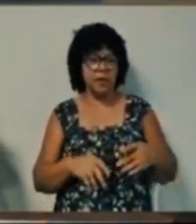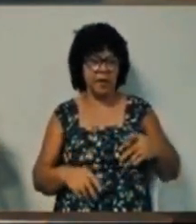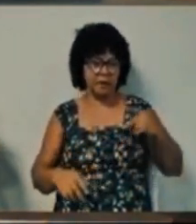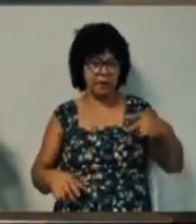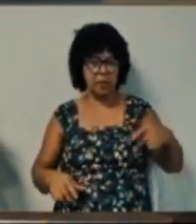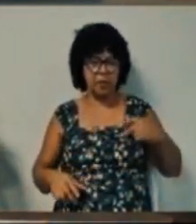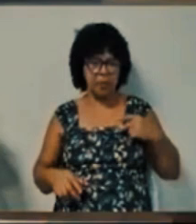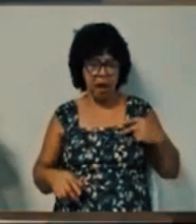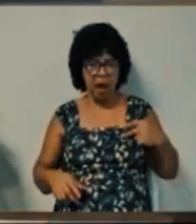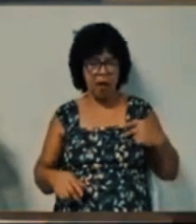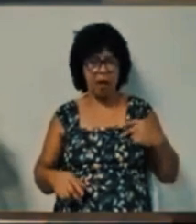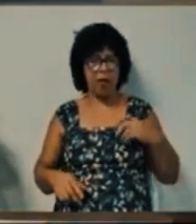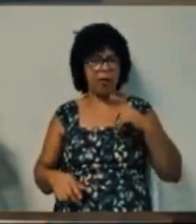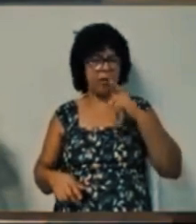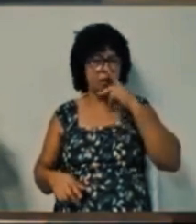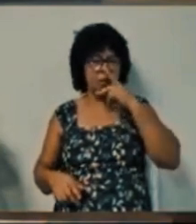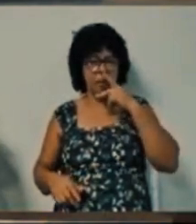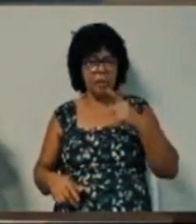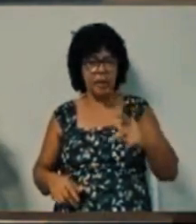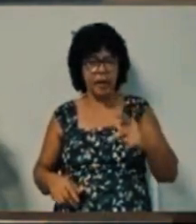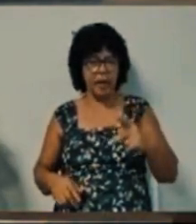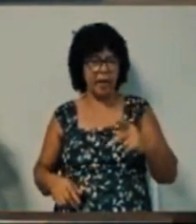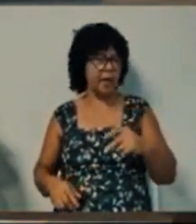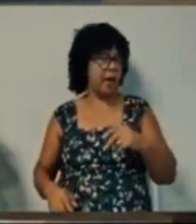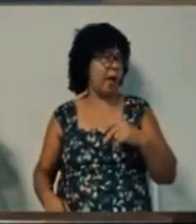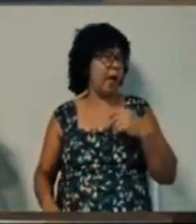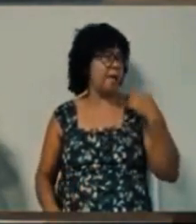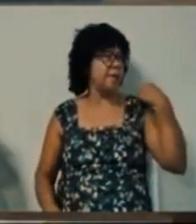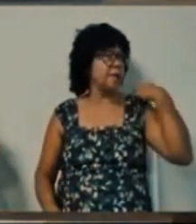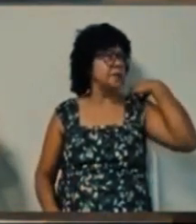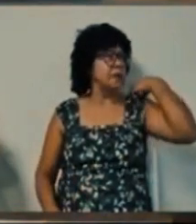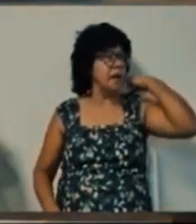a gente não conhece. Ele contou